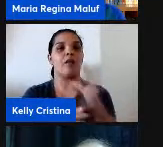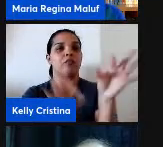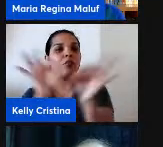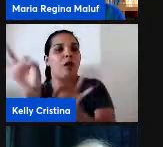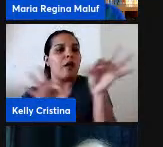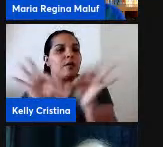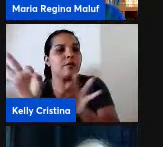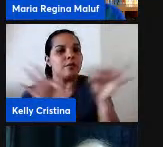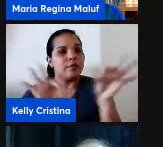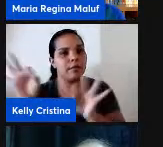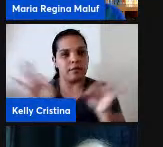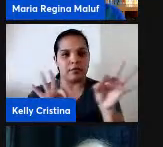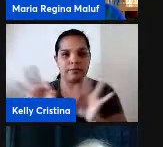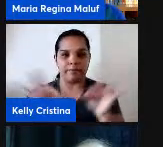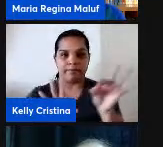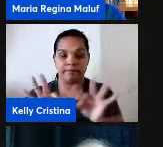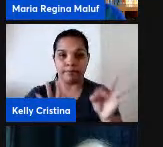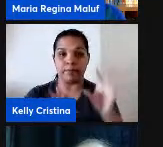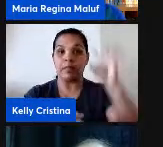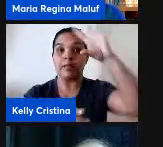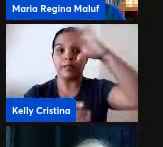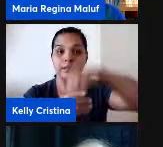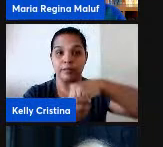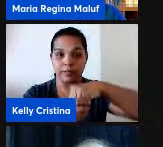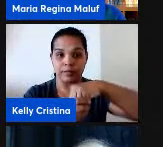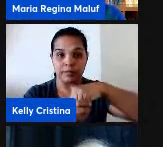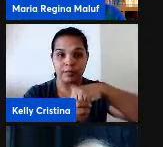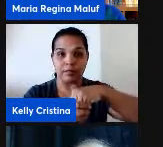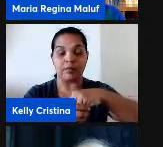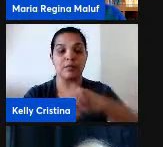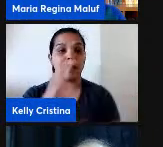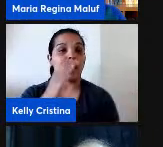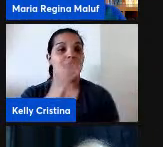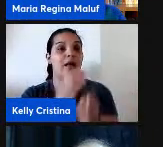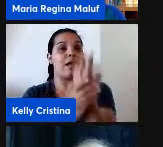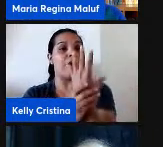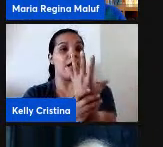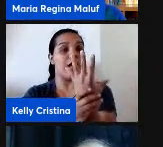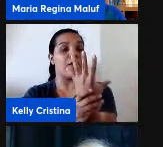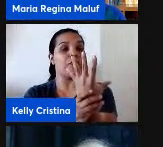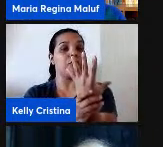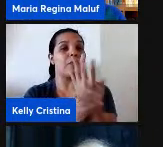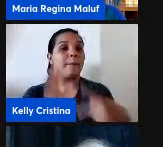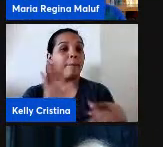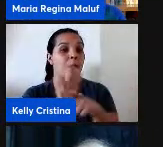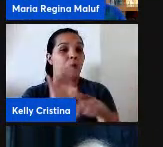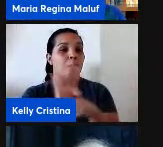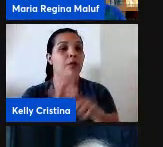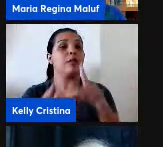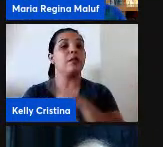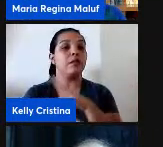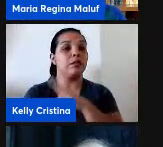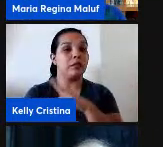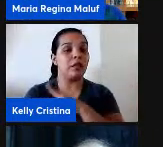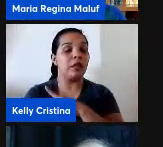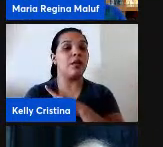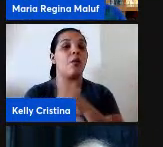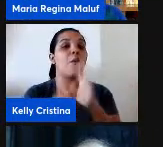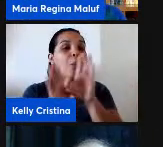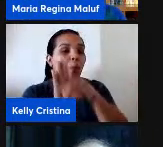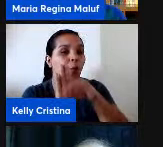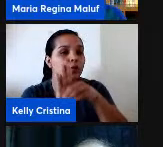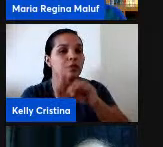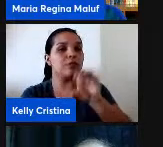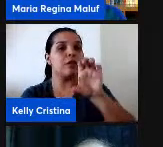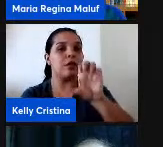auto-organizados. Né? E dentro dessa autocriação e auto-organização se insere o conceito de inativismo. Né?